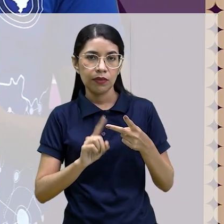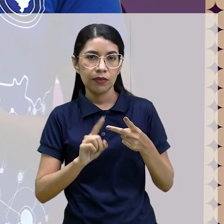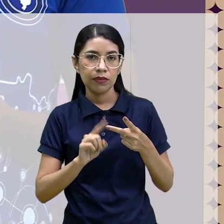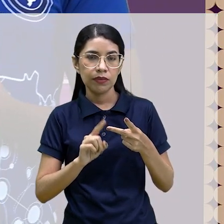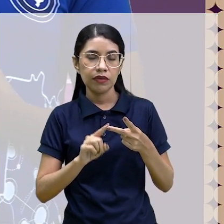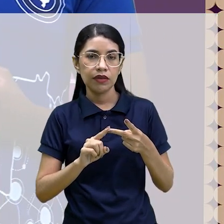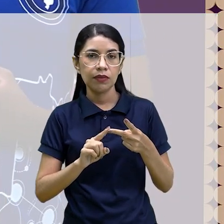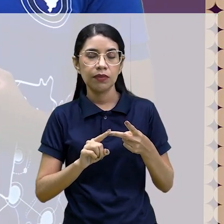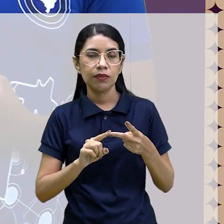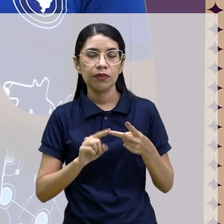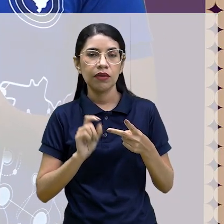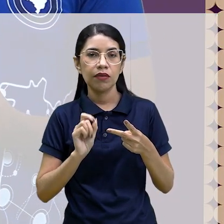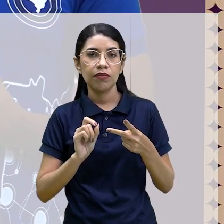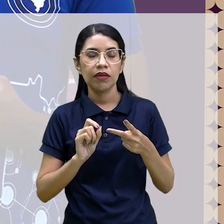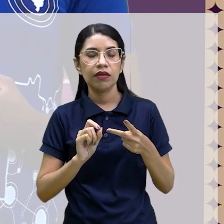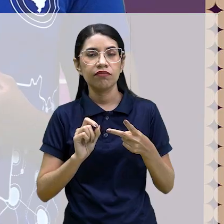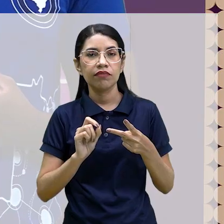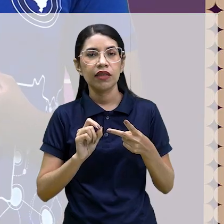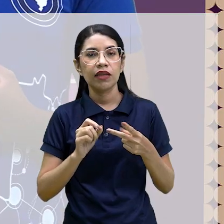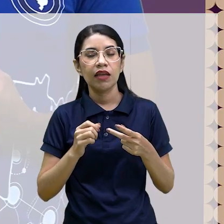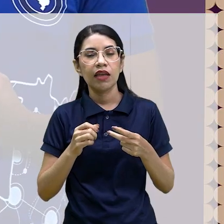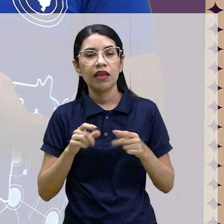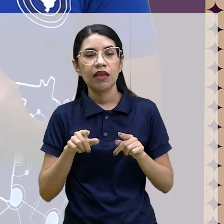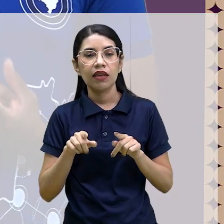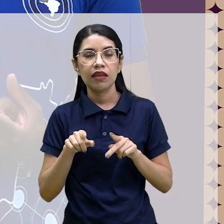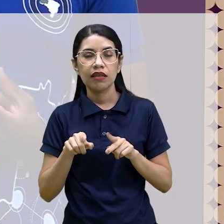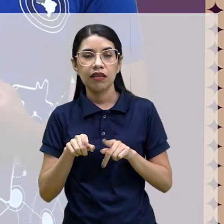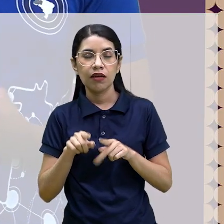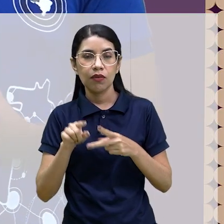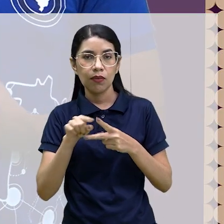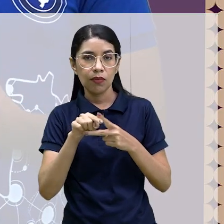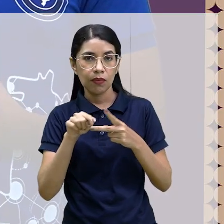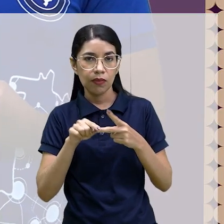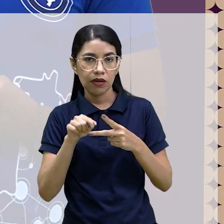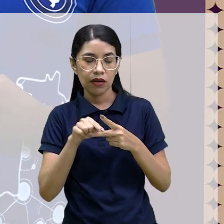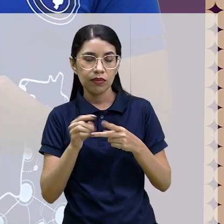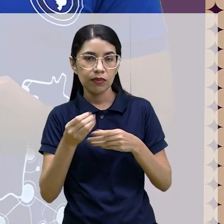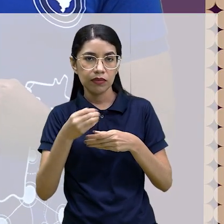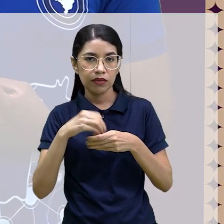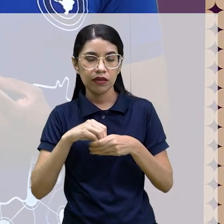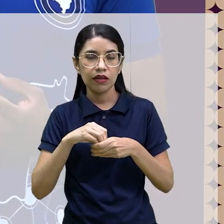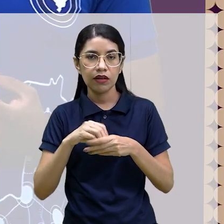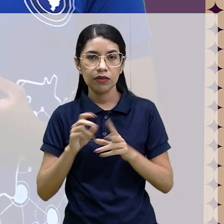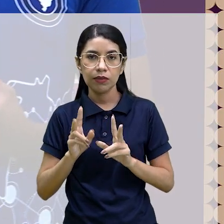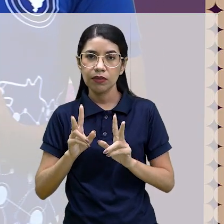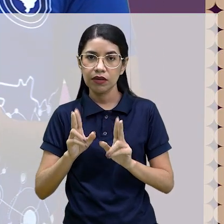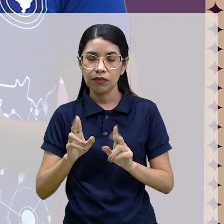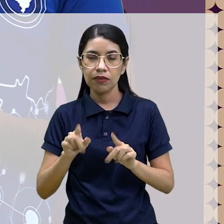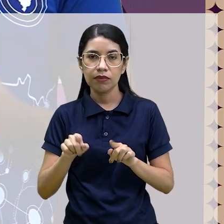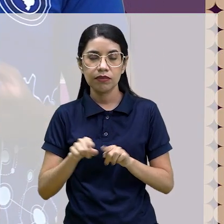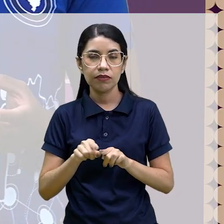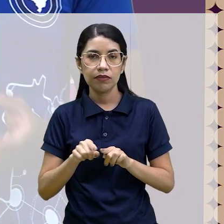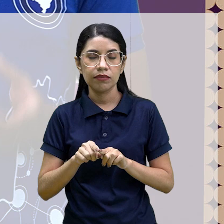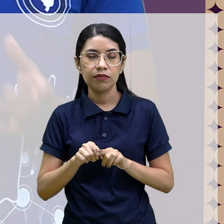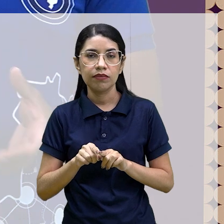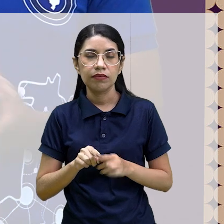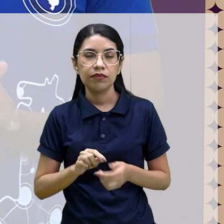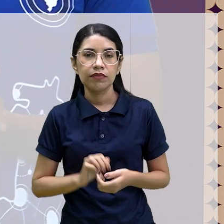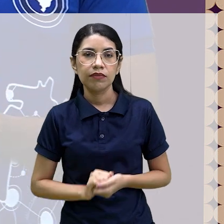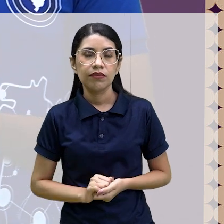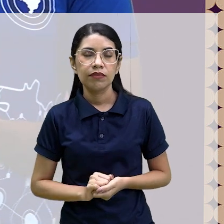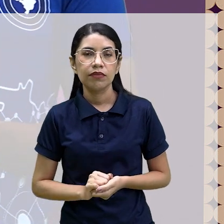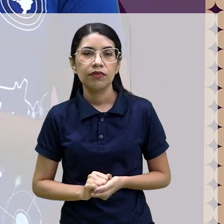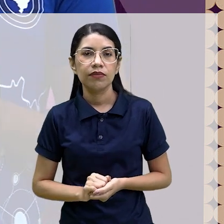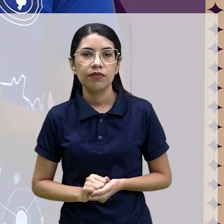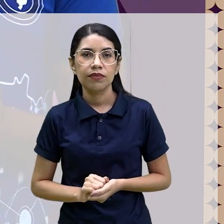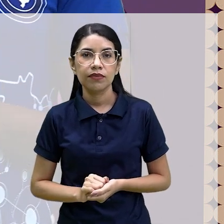aí do lado, todos os lados têm o mesmo tamanho, são congruentes. E equiângulo, todos os ângulos internos